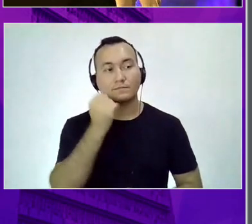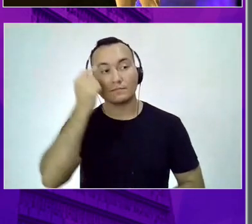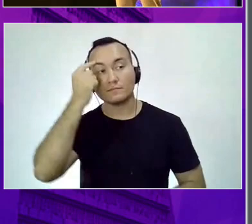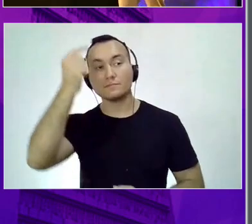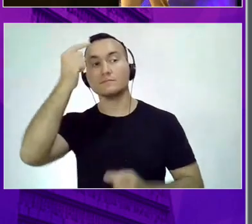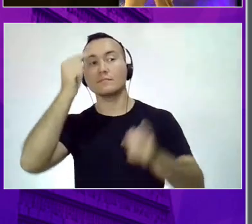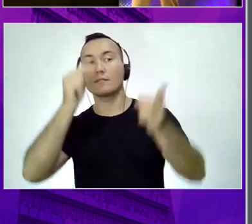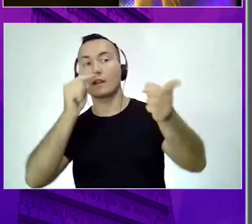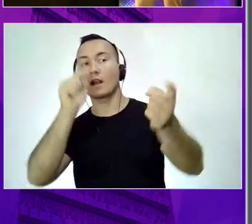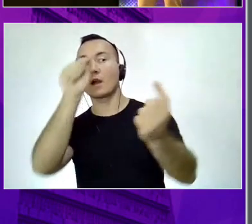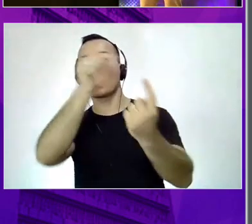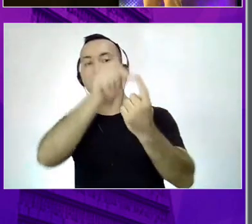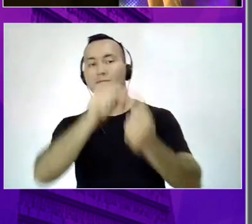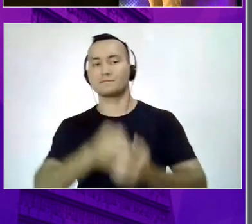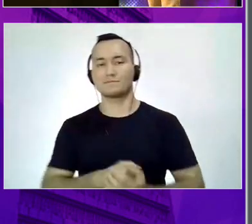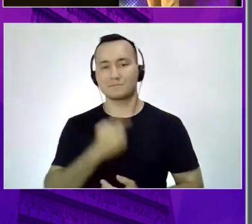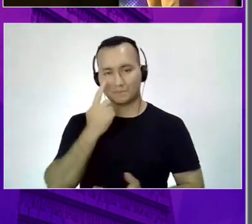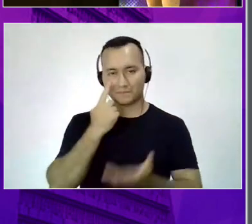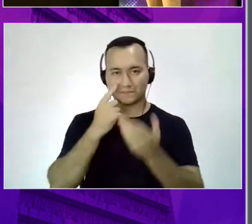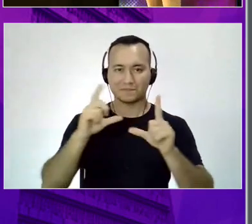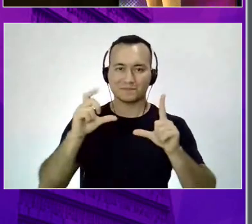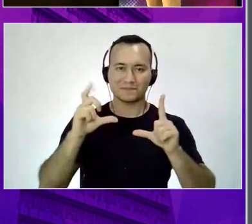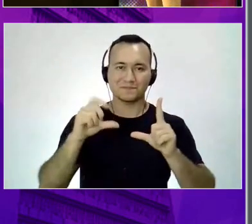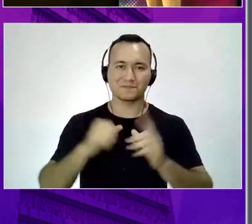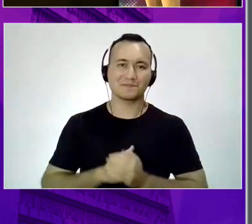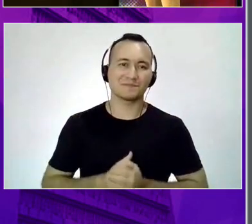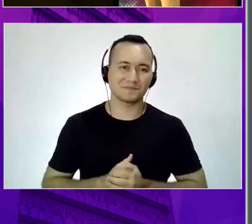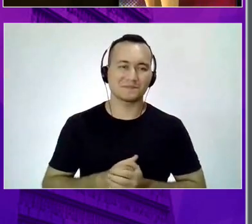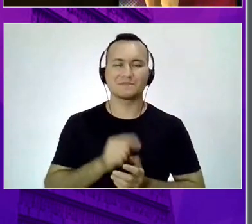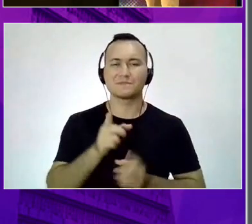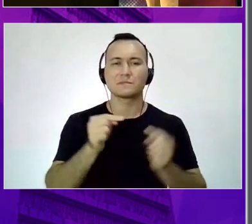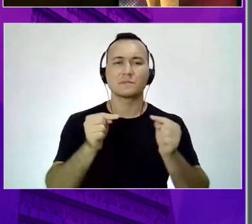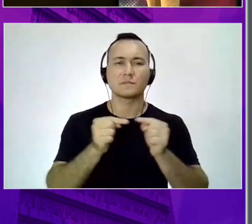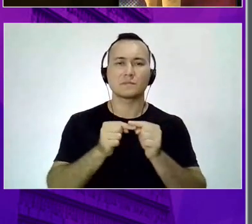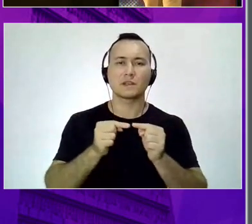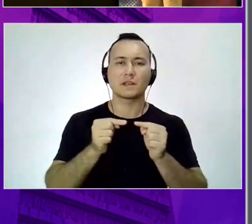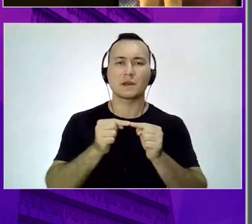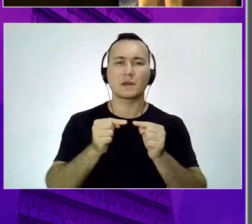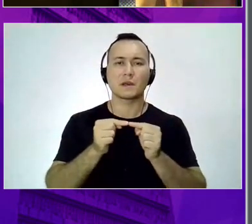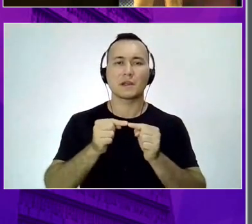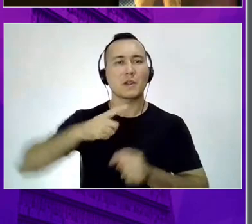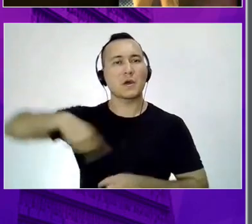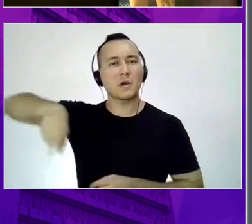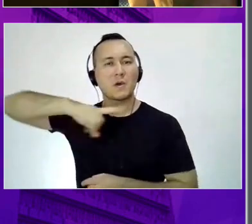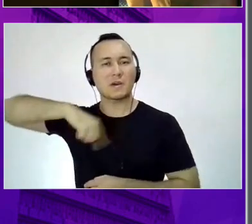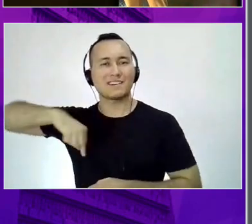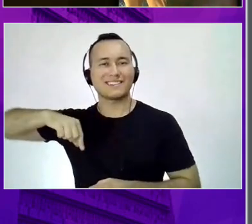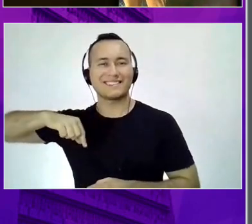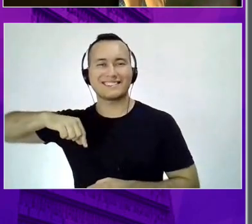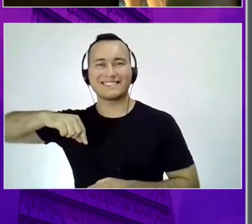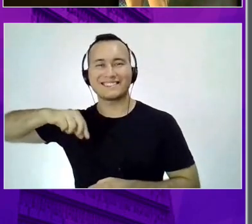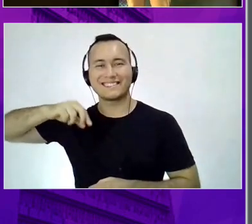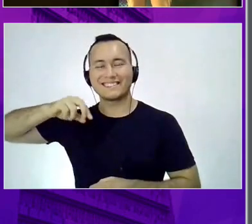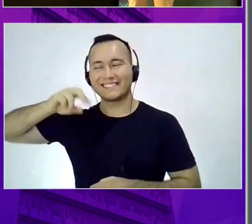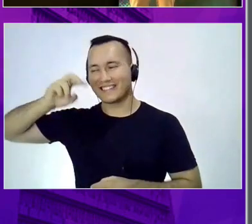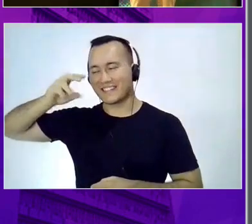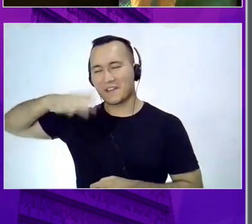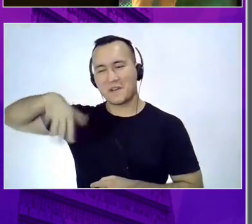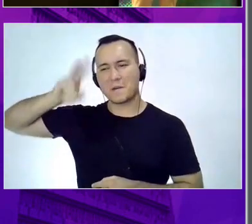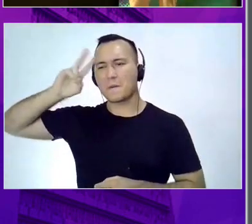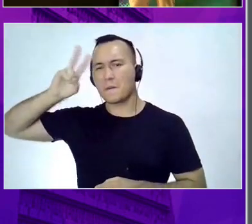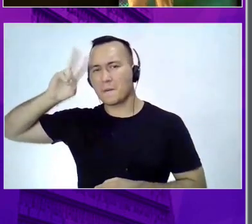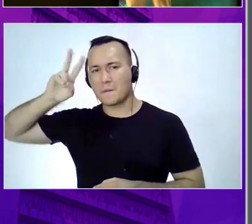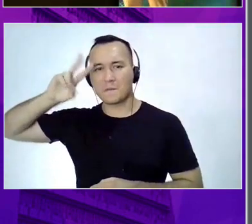dessa imagem aqui, porque foi uma das retrospectivas que a gente fez, então a gente usou Exterminador do Futuro, a Skynet, porque a gente estava com uma